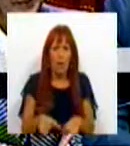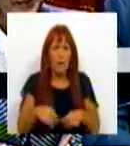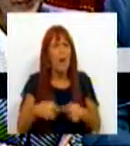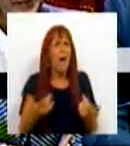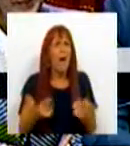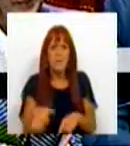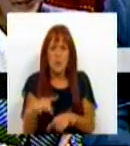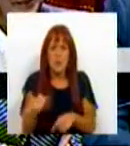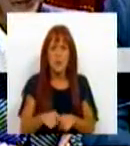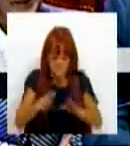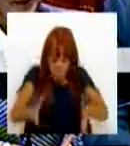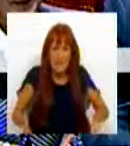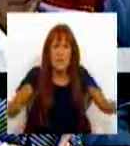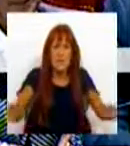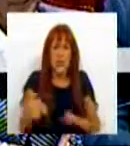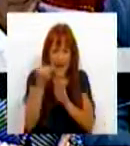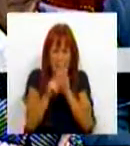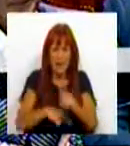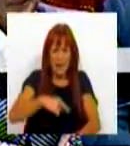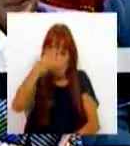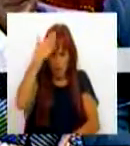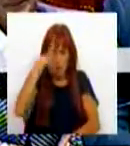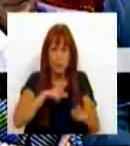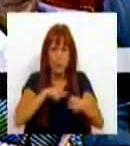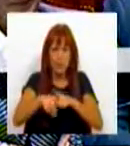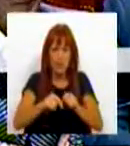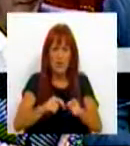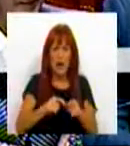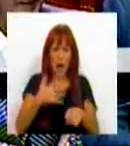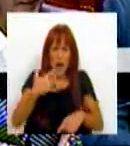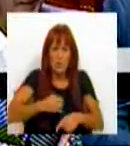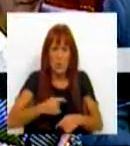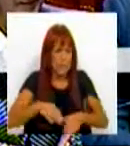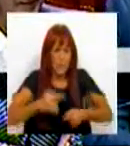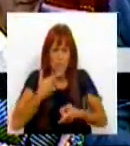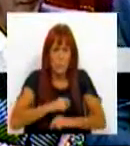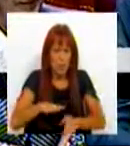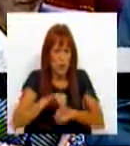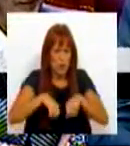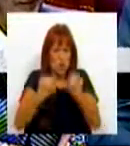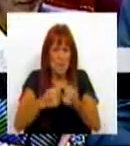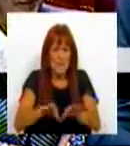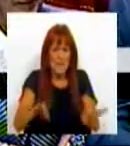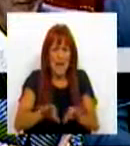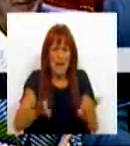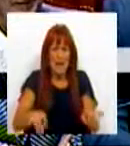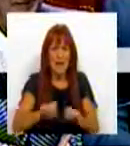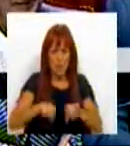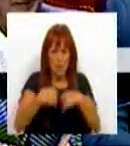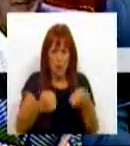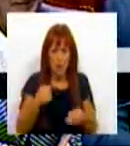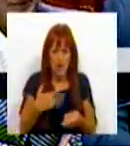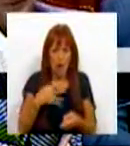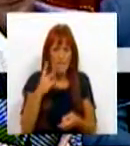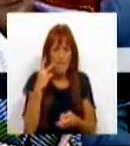conformando-nos com uma situação que tem que ser ética, moral e politicamente absolutamente inaceitável numa sociedade, sendo como é aquela sociedade onde